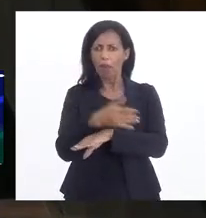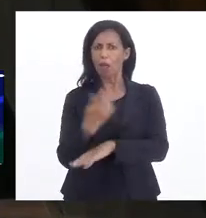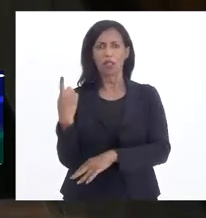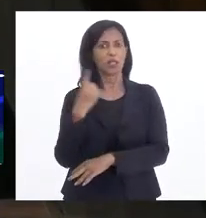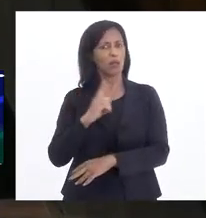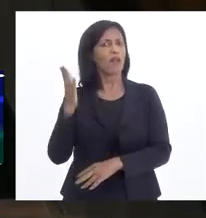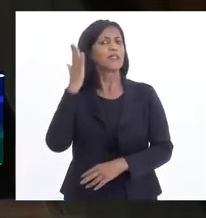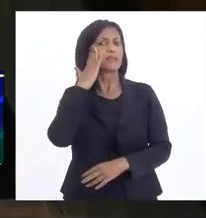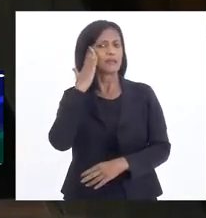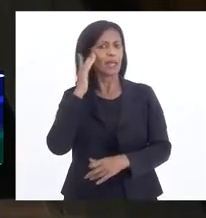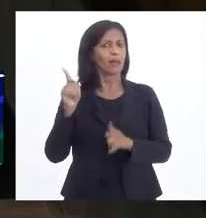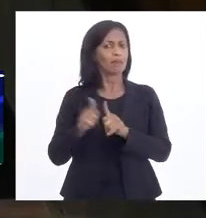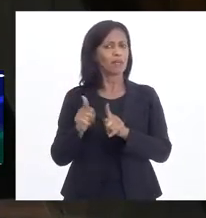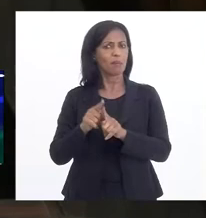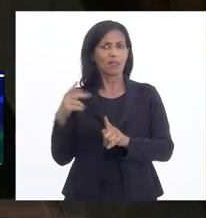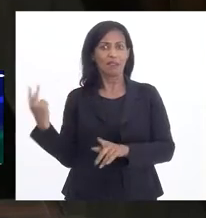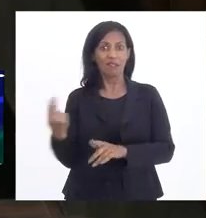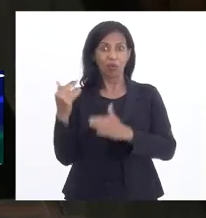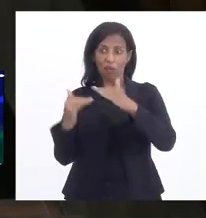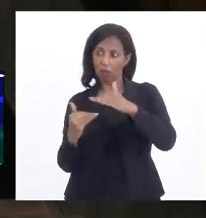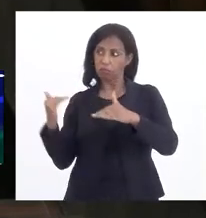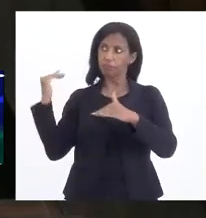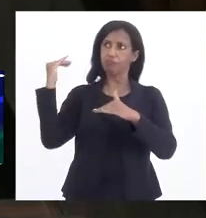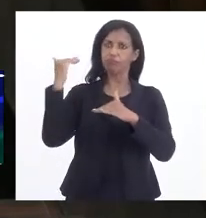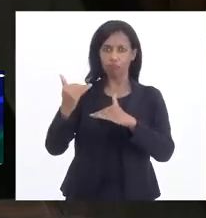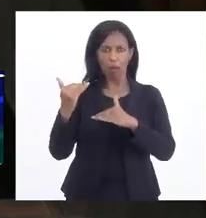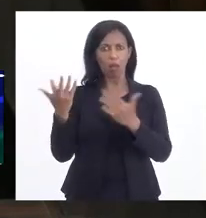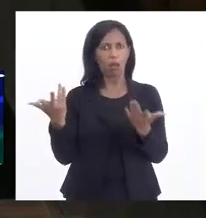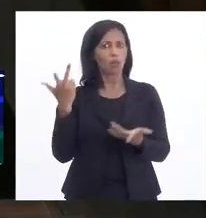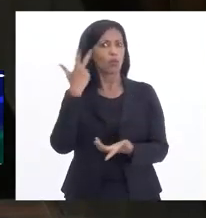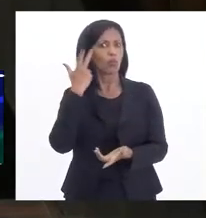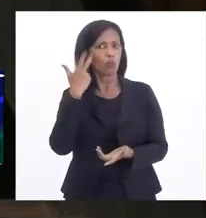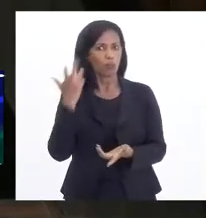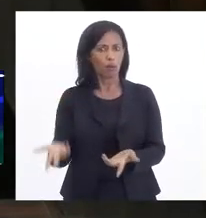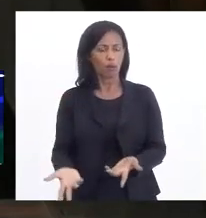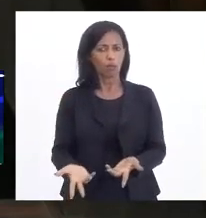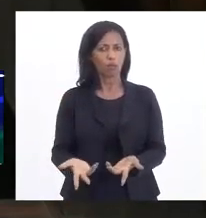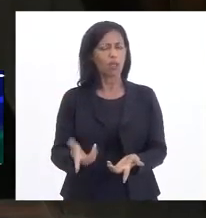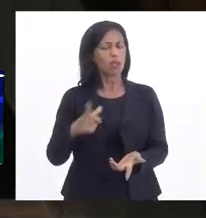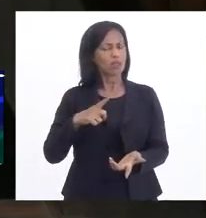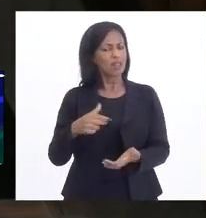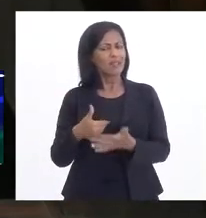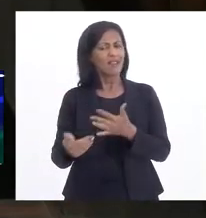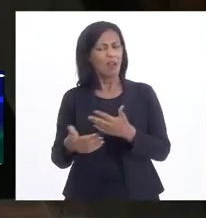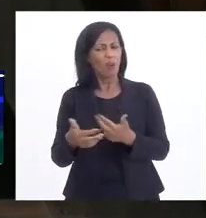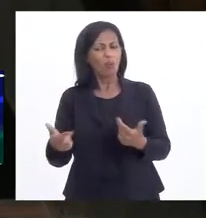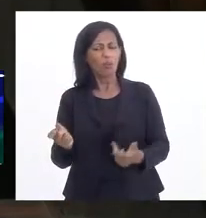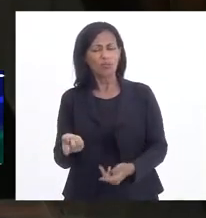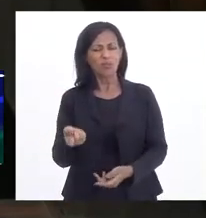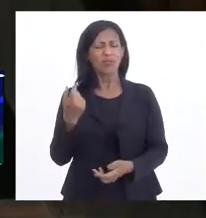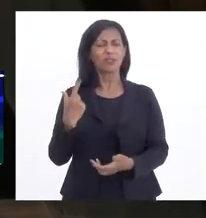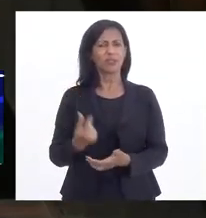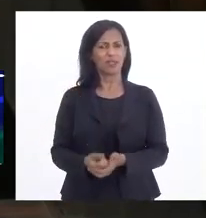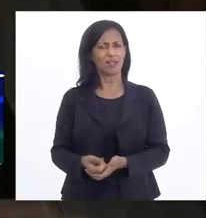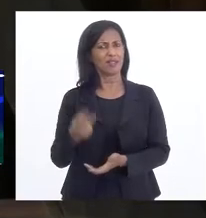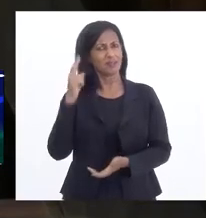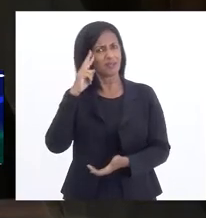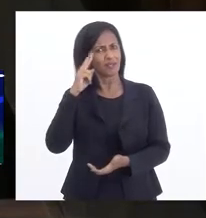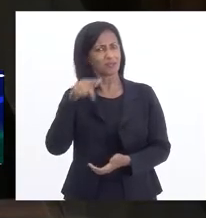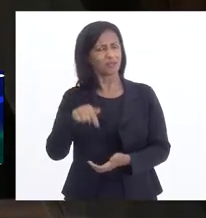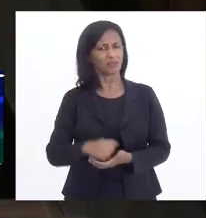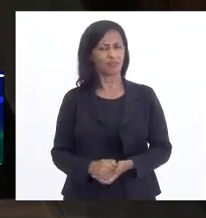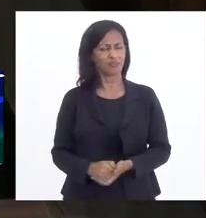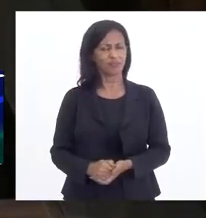disso, sabem que estão pagando um valor muito superior ao que deveriam pagar. Então, tem alguma coisa estranha nessa história. E,